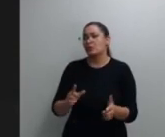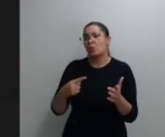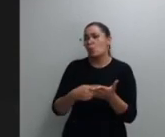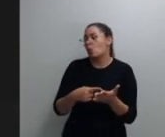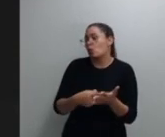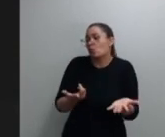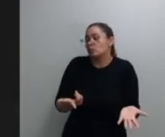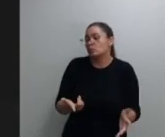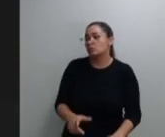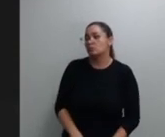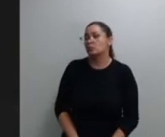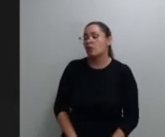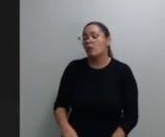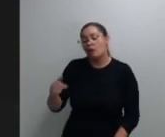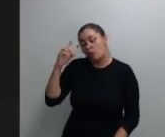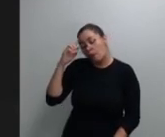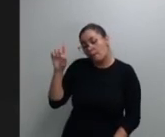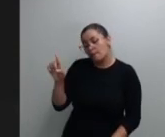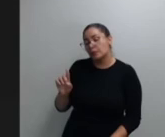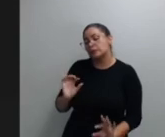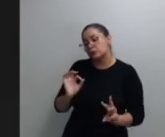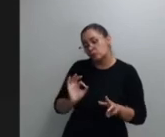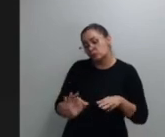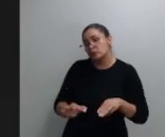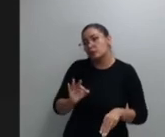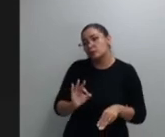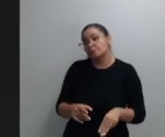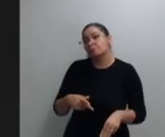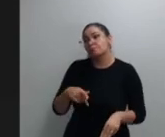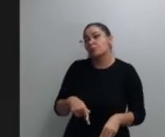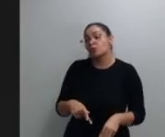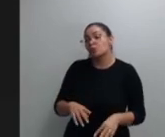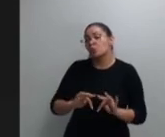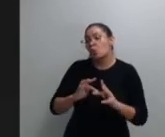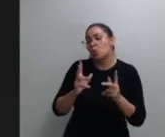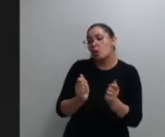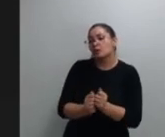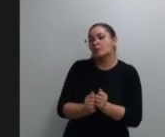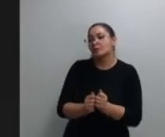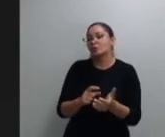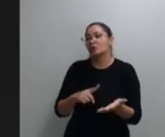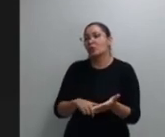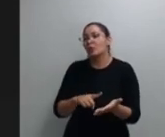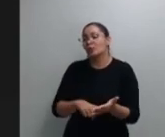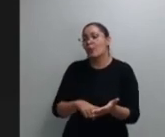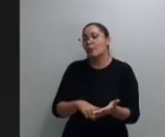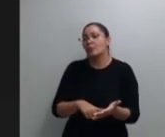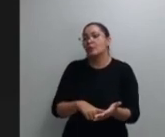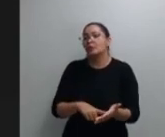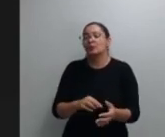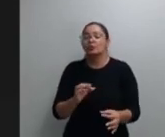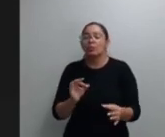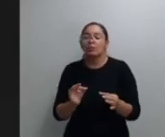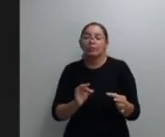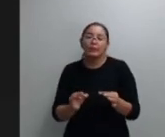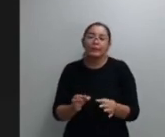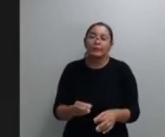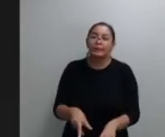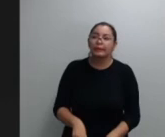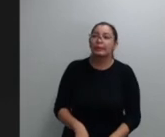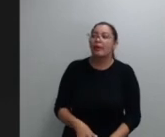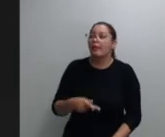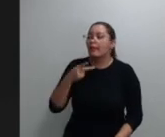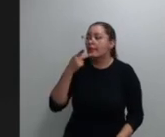eu penso ministro Regina que no caso tudo isso eu estou de acordo eu estou provando aqui as palavras daqueles professores